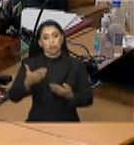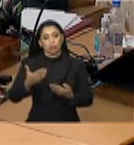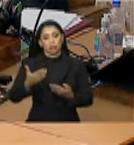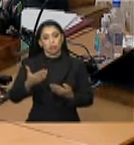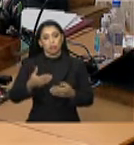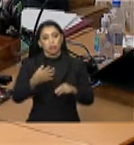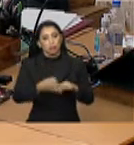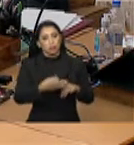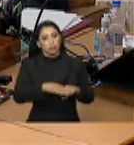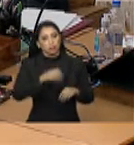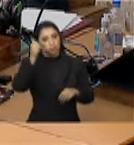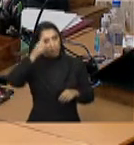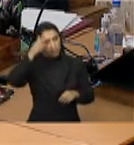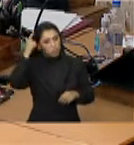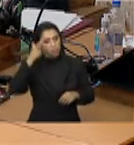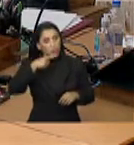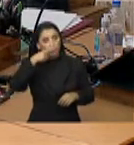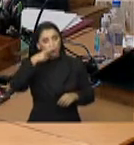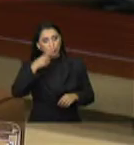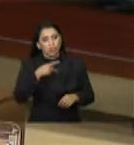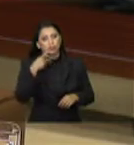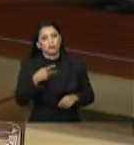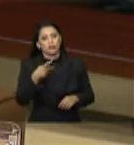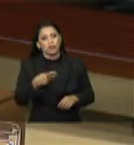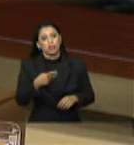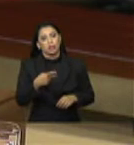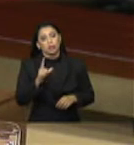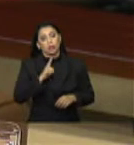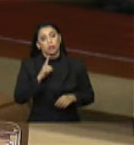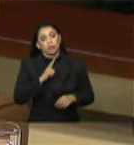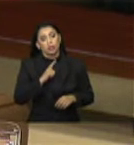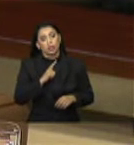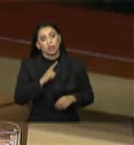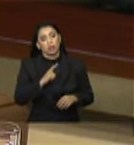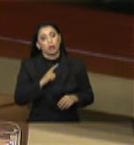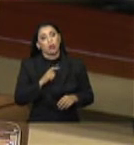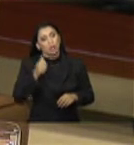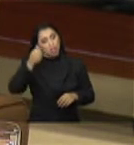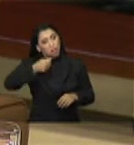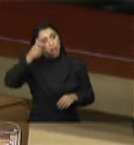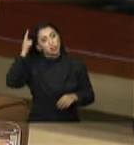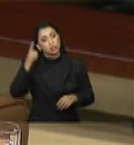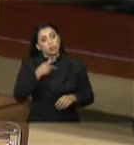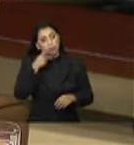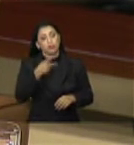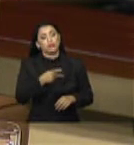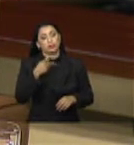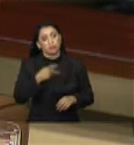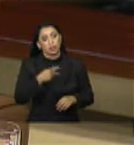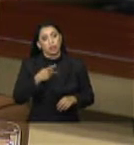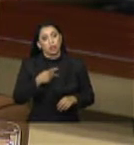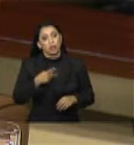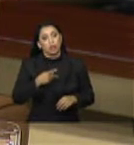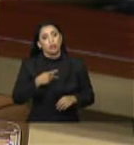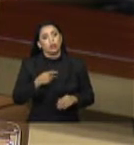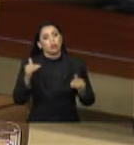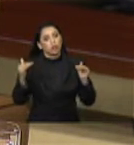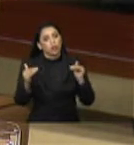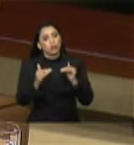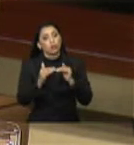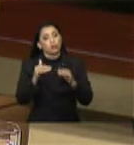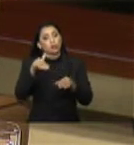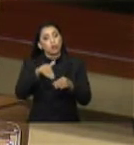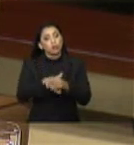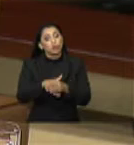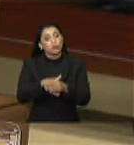me permite o argumento trazido da coleção por missa Alexandre Moraes vai ao encontro do voto que